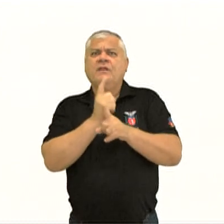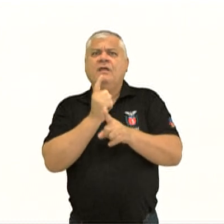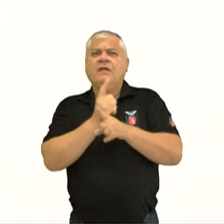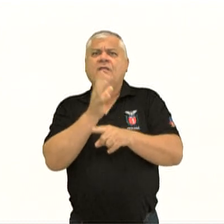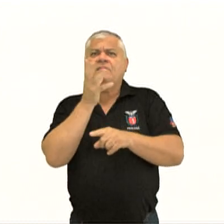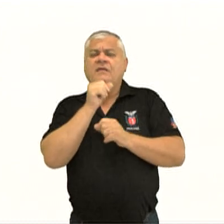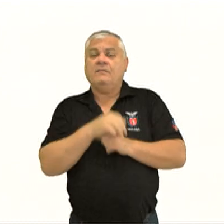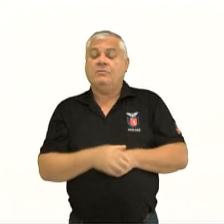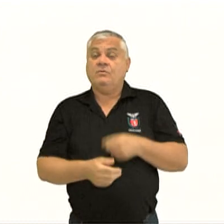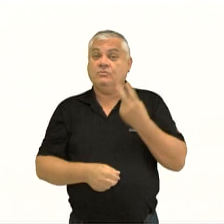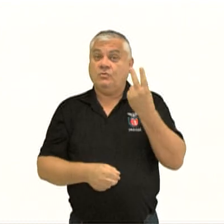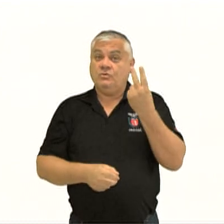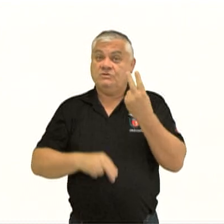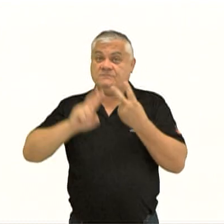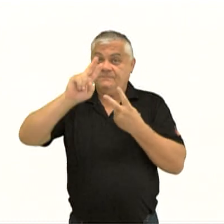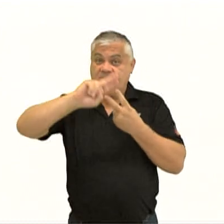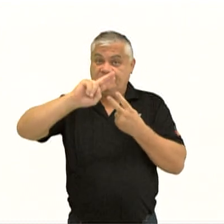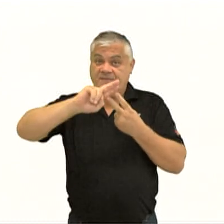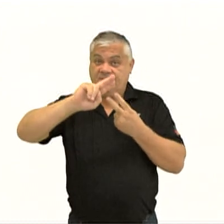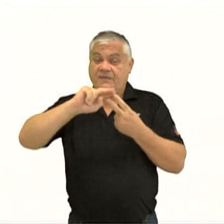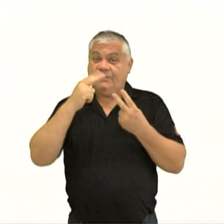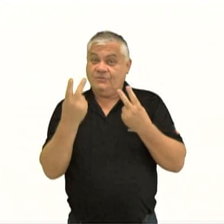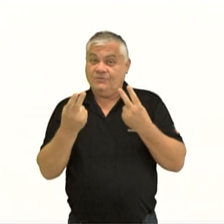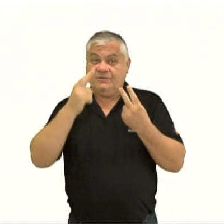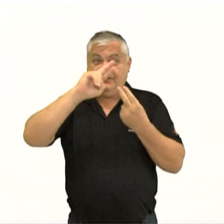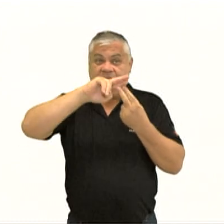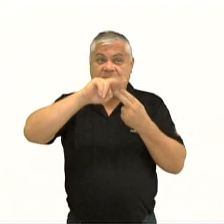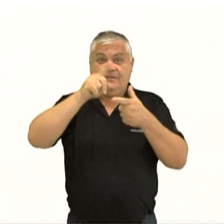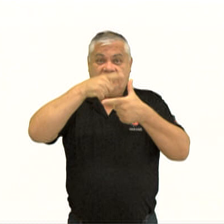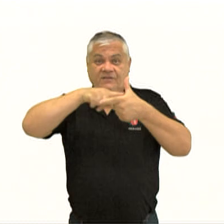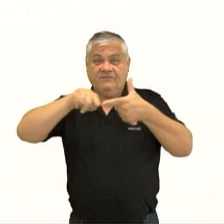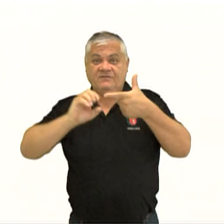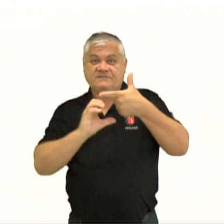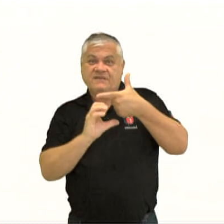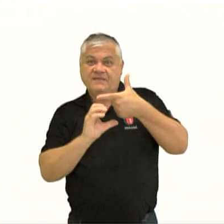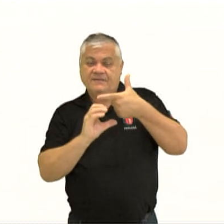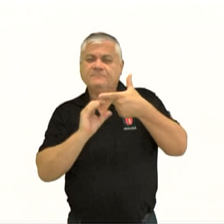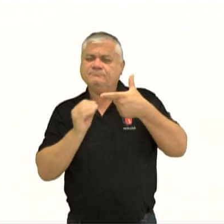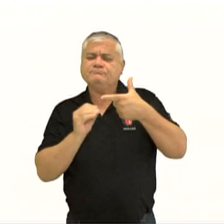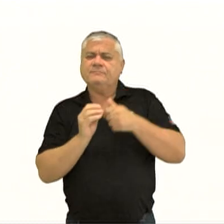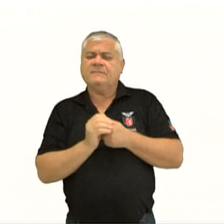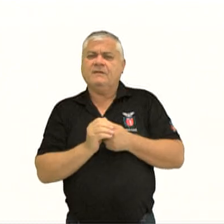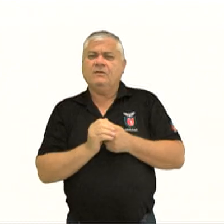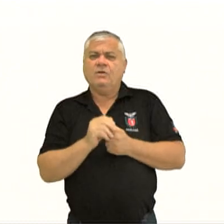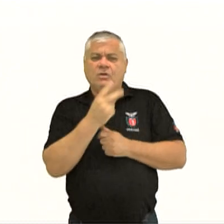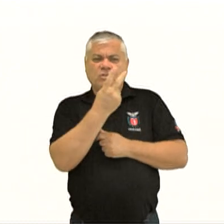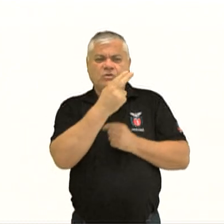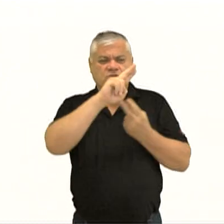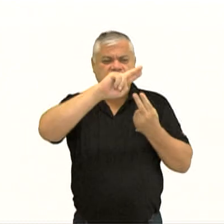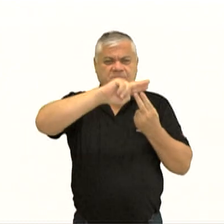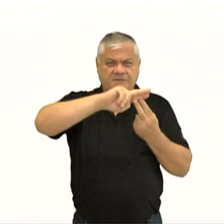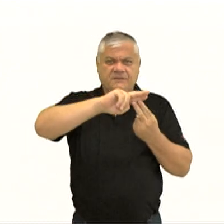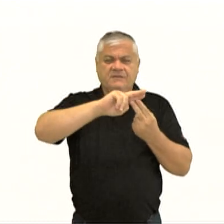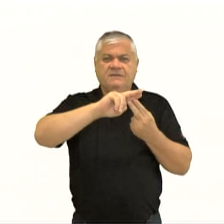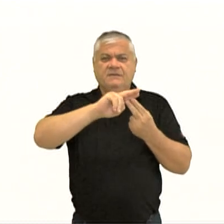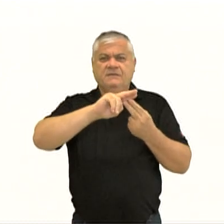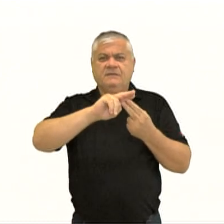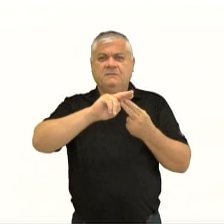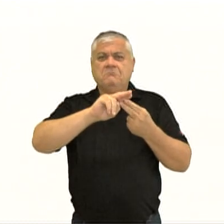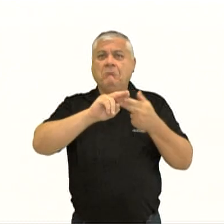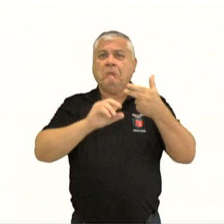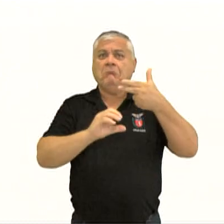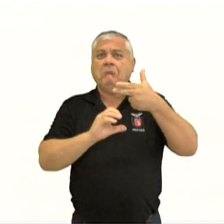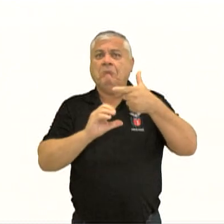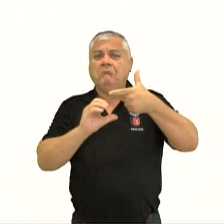É 2π, que é toda a circunferência, dividido pelo parâmetro C. Qual que é o parâmetro C? O parâmetro C é aquele que é